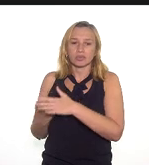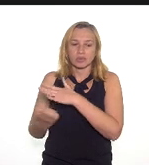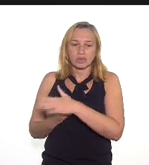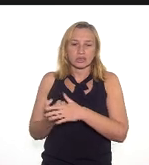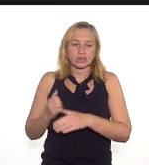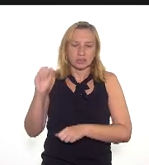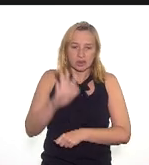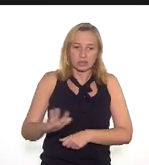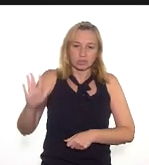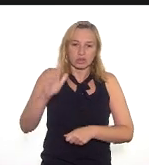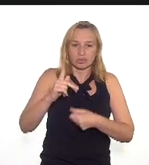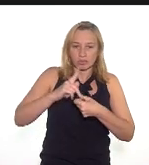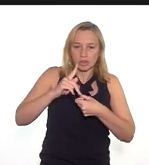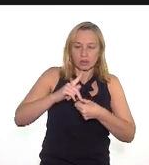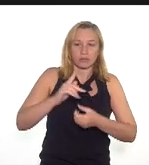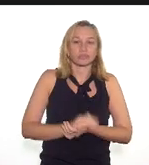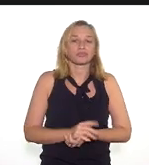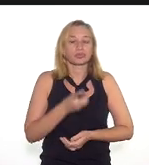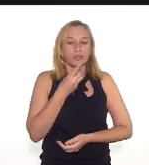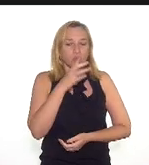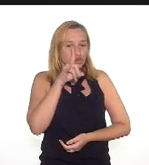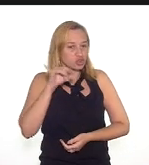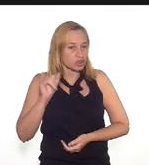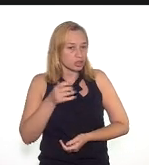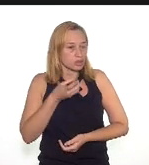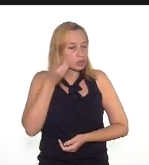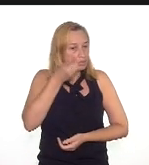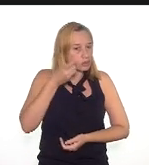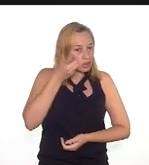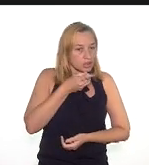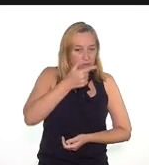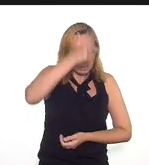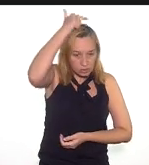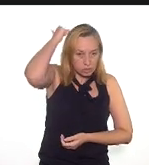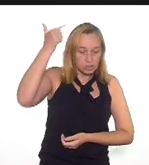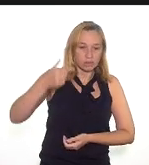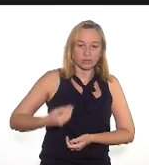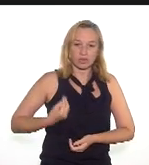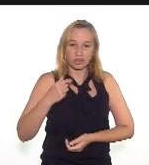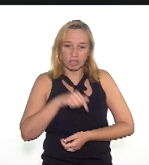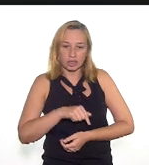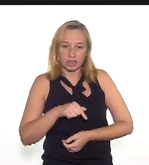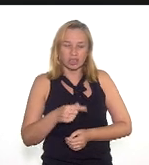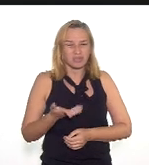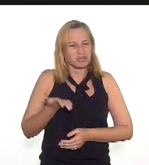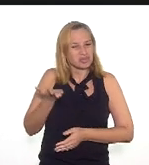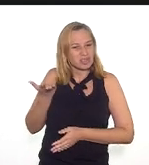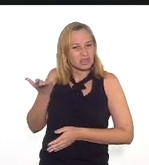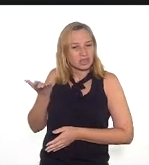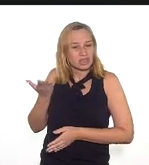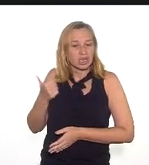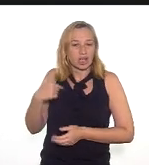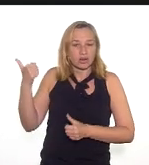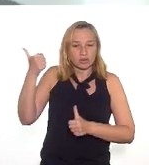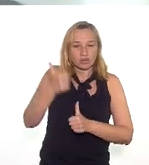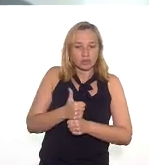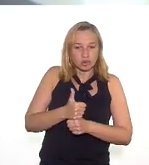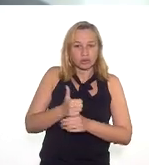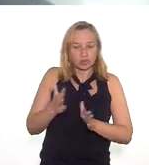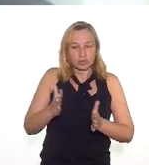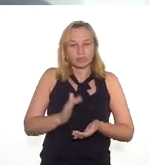à Agência Nacional de Petróleo. Bom dia, deputado Luiz Paulo. Eu estou hoje aqui, mas até quarta-feira, fui subinspetor do